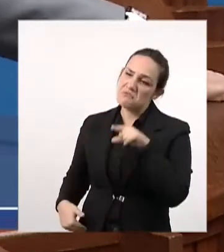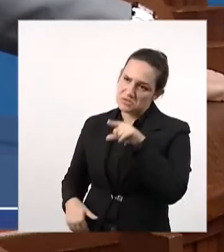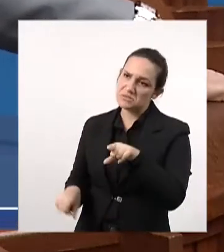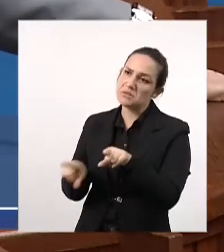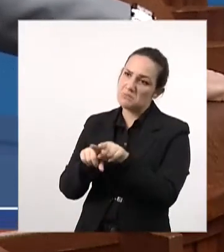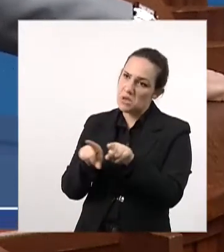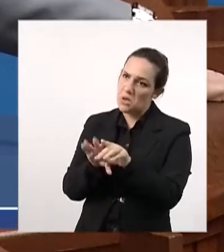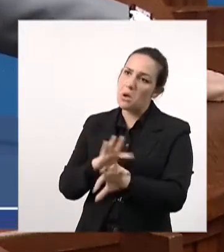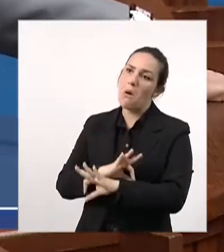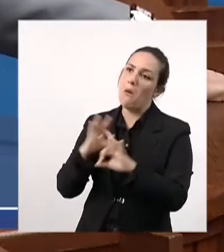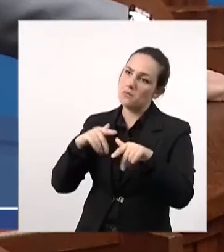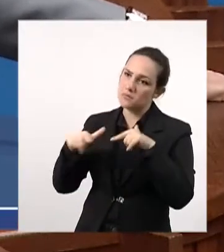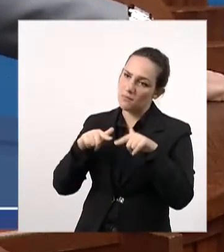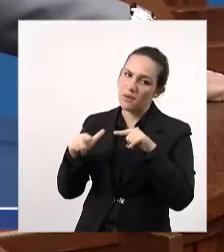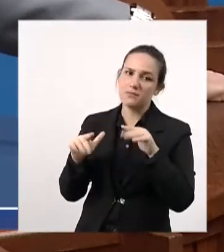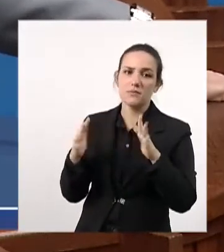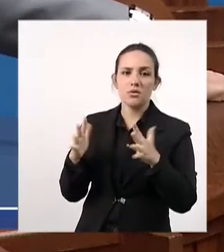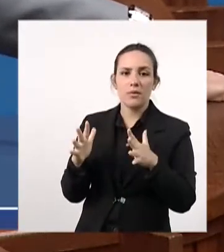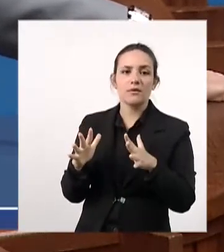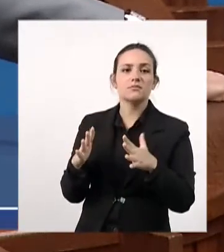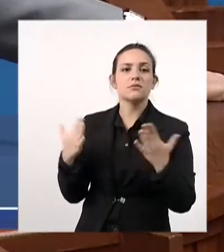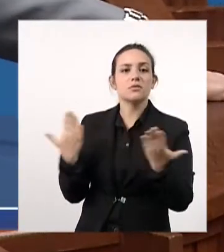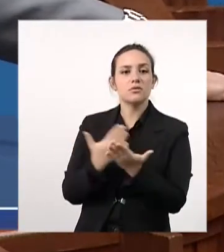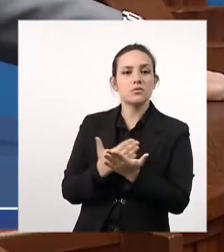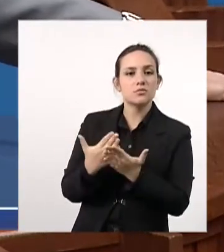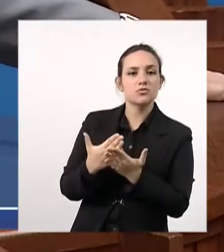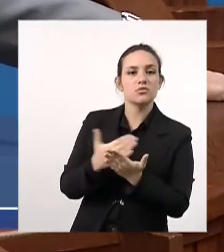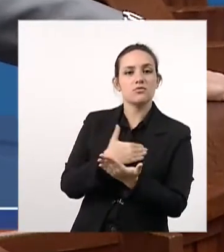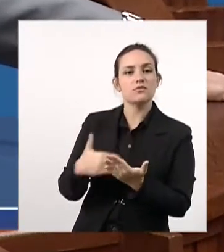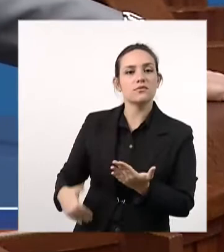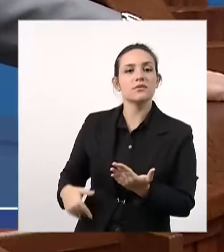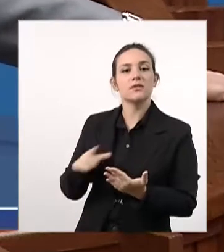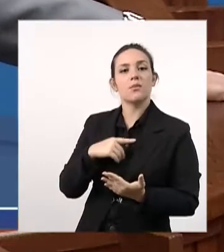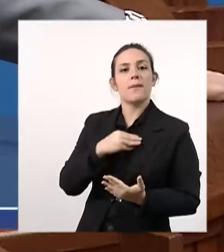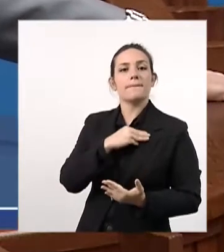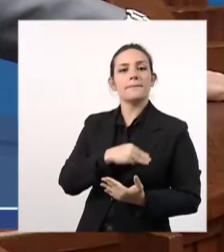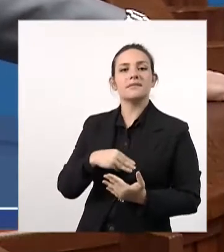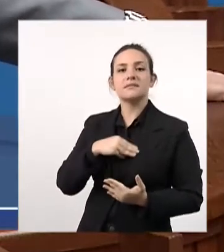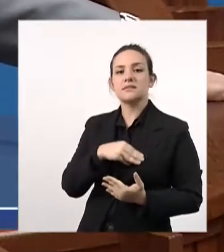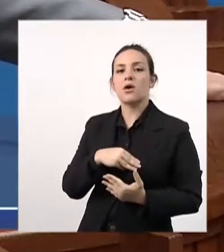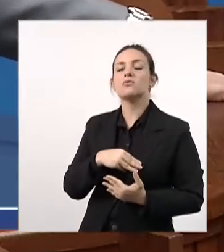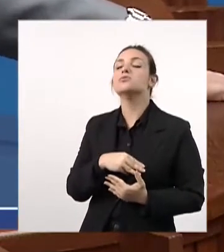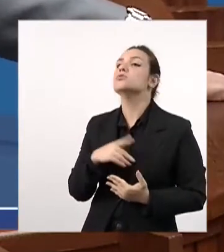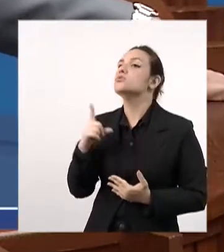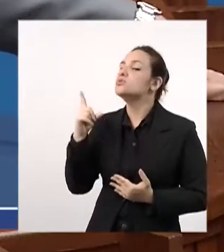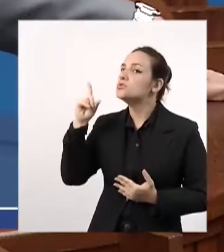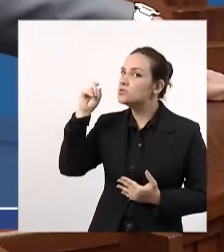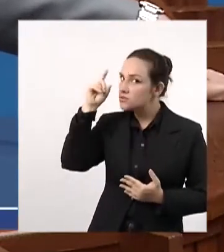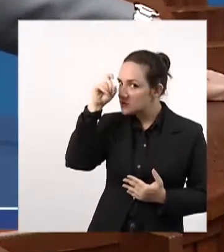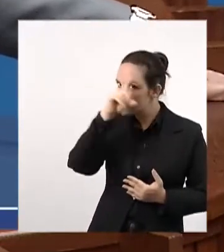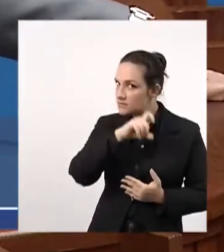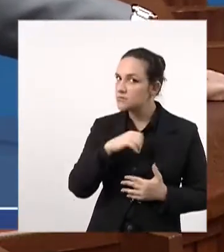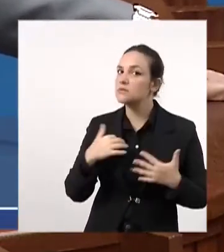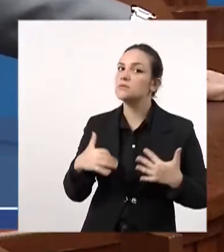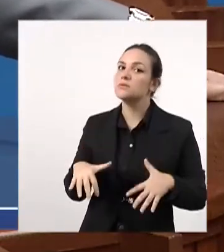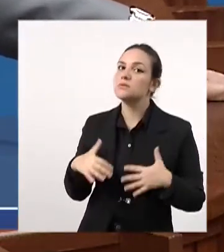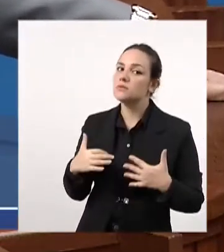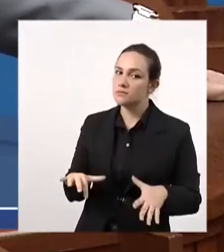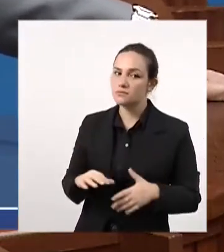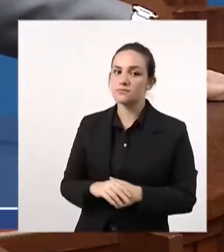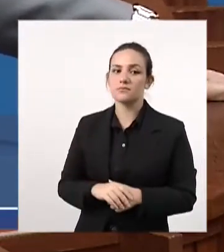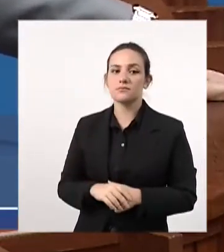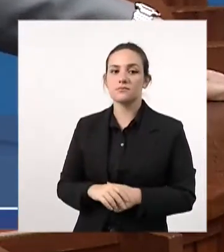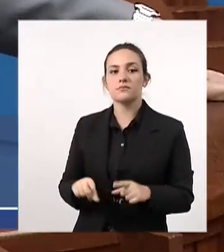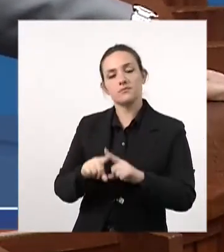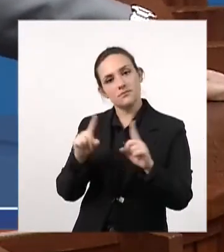ao longo aí praticamente do primeiro governo, uma missão extremamente árdua, pesada, difícil, professor Rinaldo,